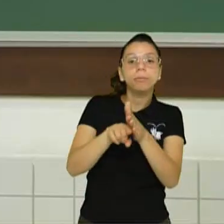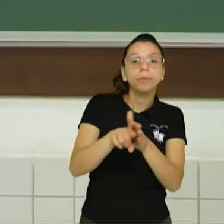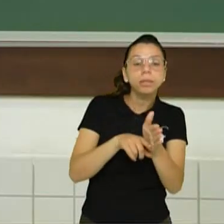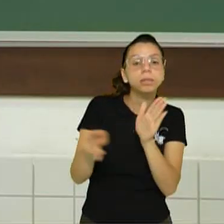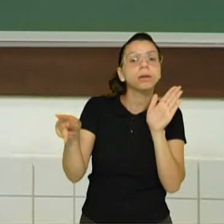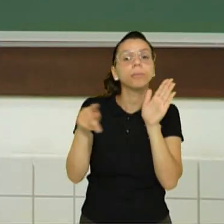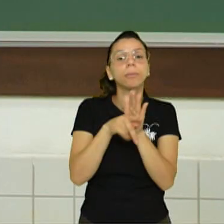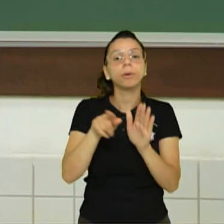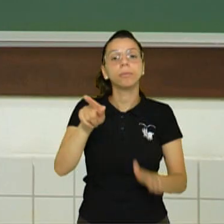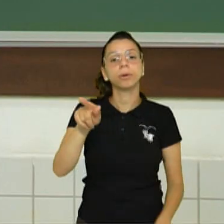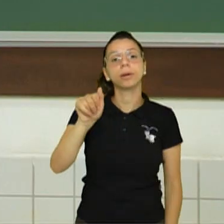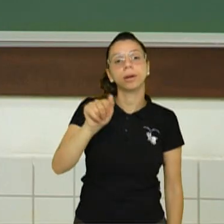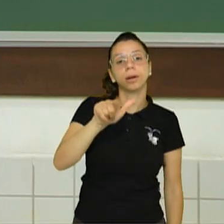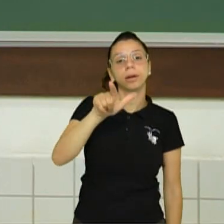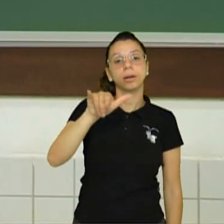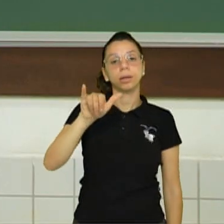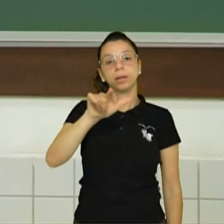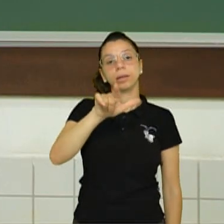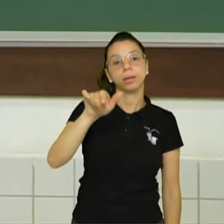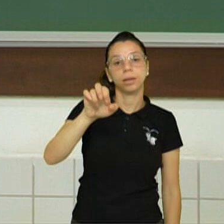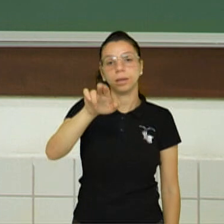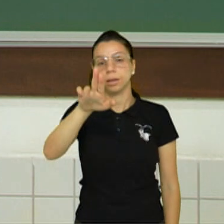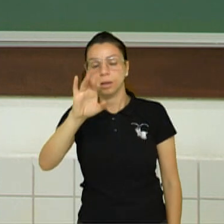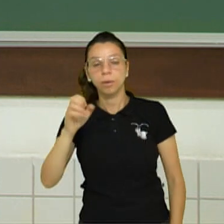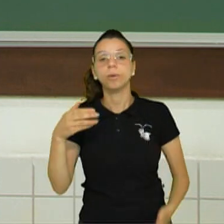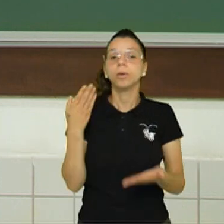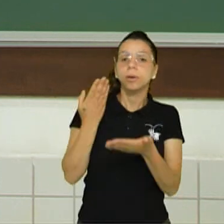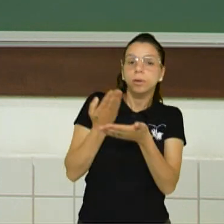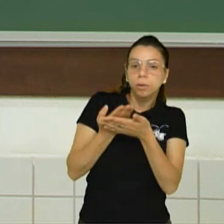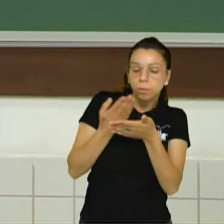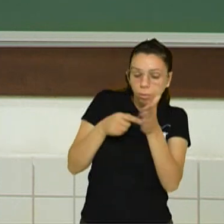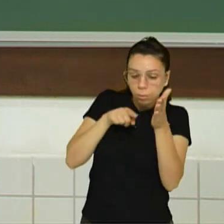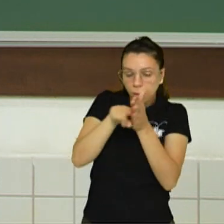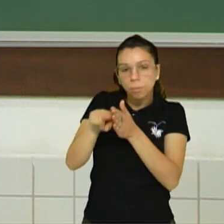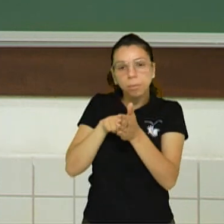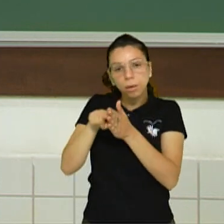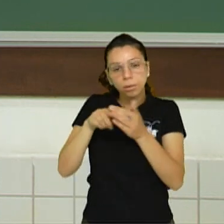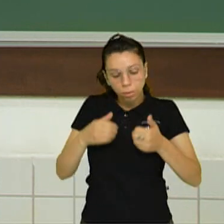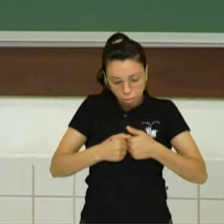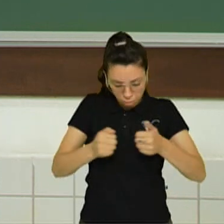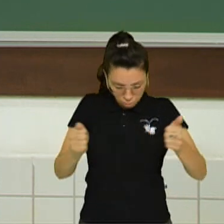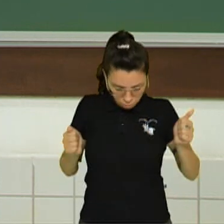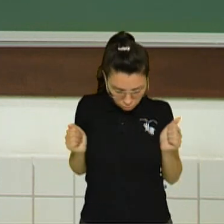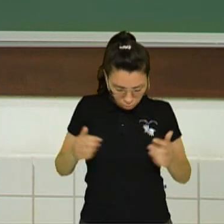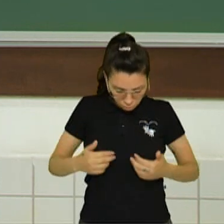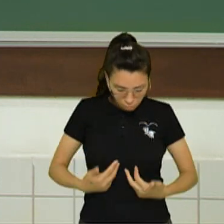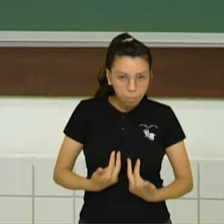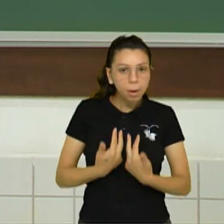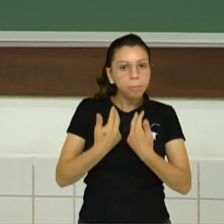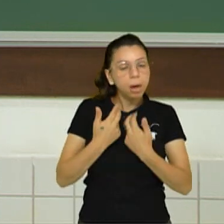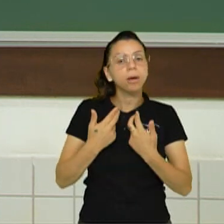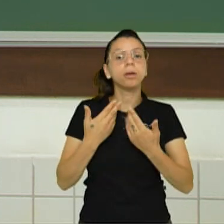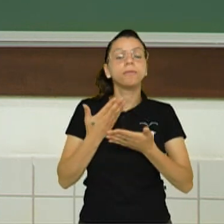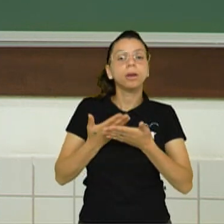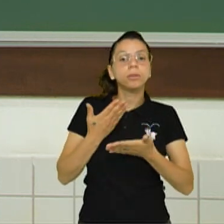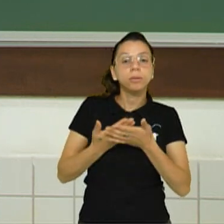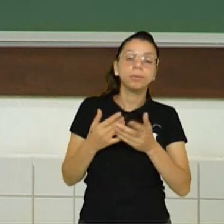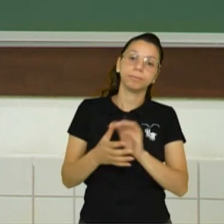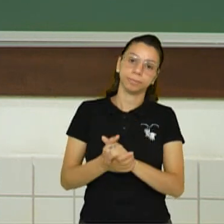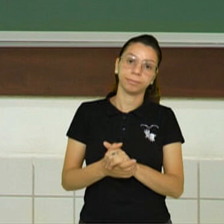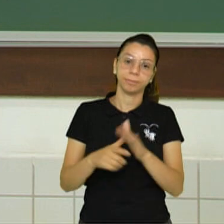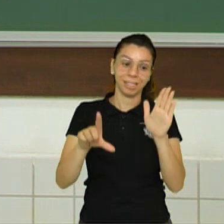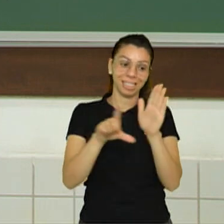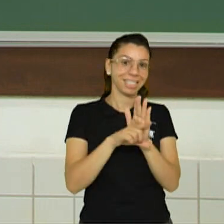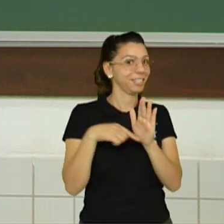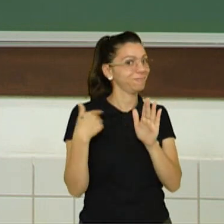no contexto da Revolução Científica. O Galileu Galilei estuda o corpo humano. Até ele faz isso de uma maneira ilegal na